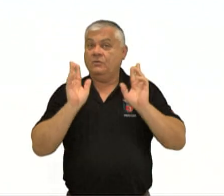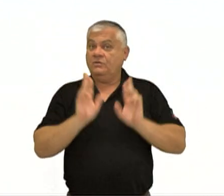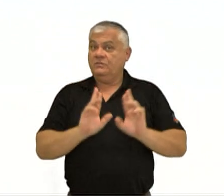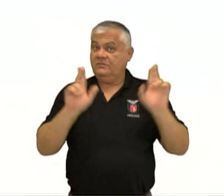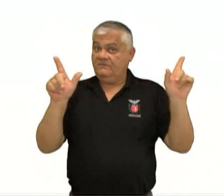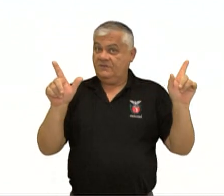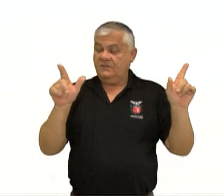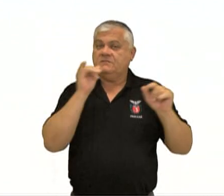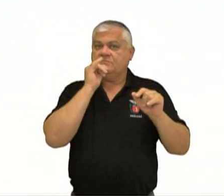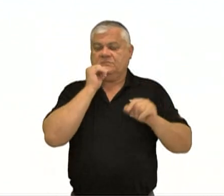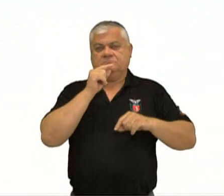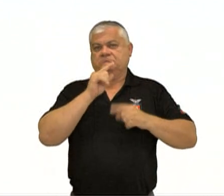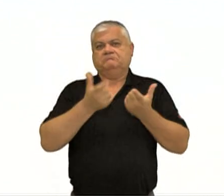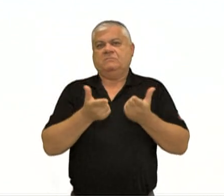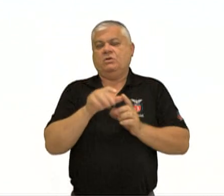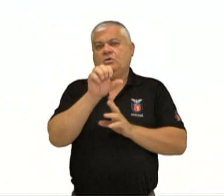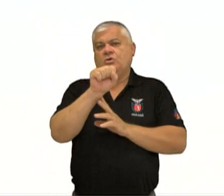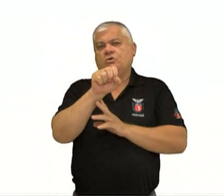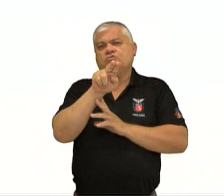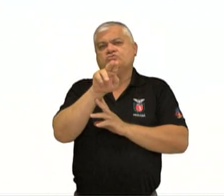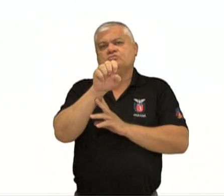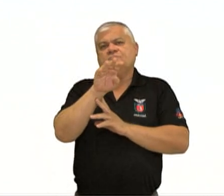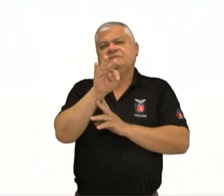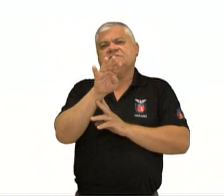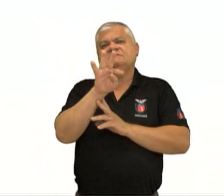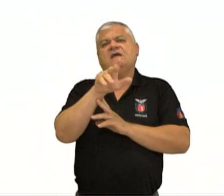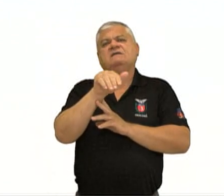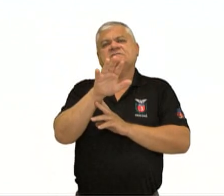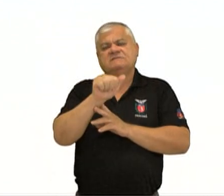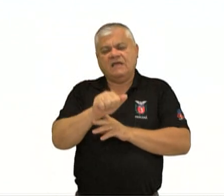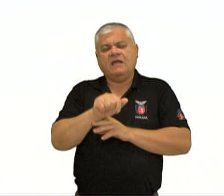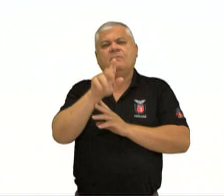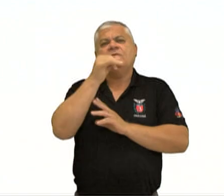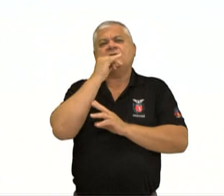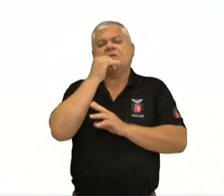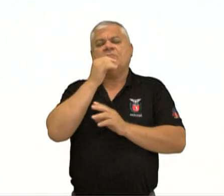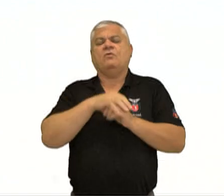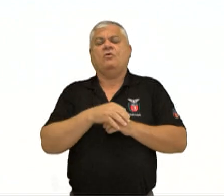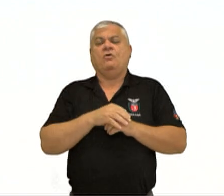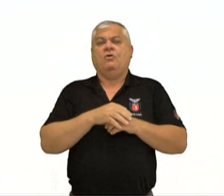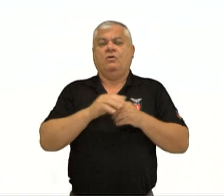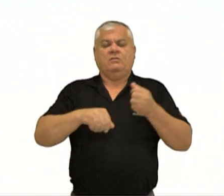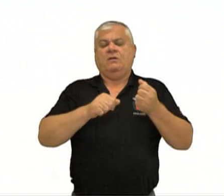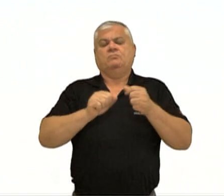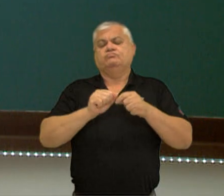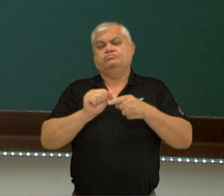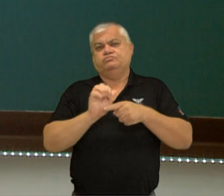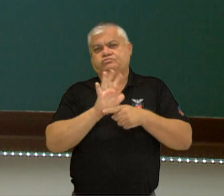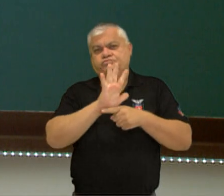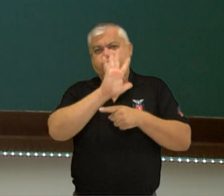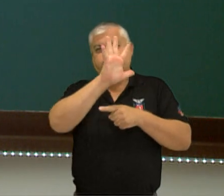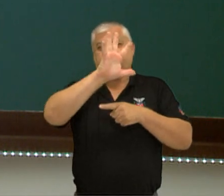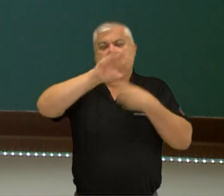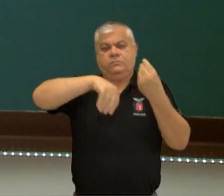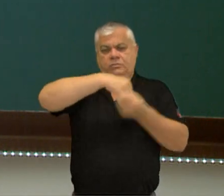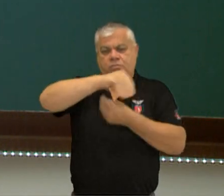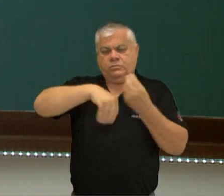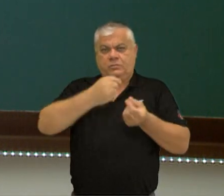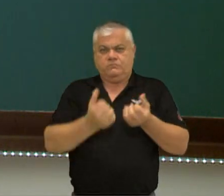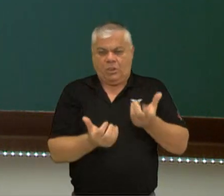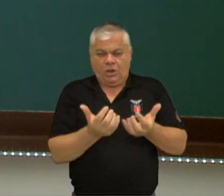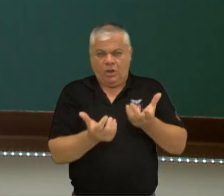uma substância que tem as suas propriedades físicas, como ponto de fusão, ponto de ebulição, tudo determinado e